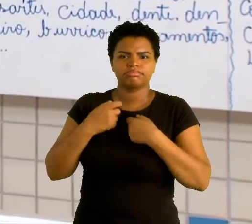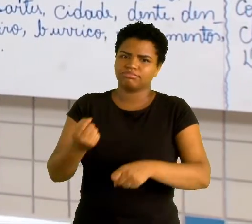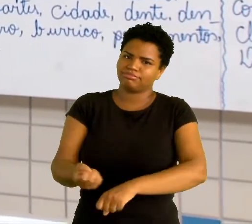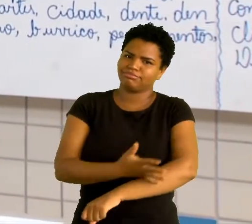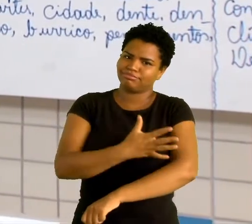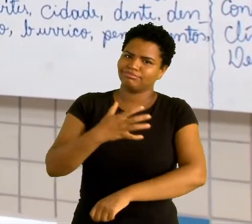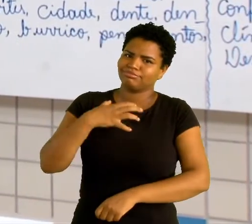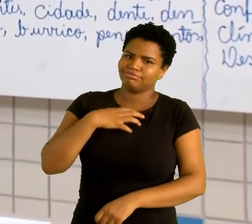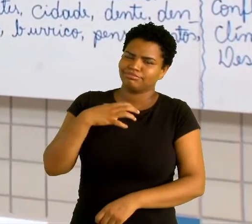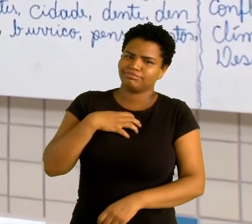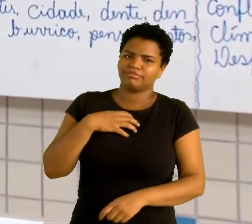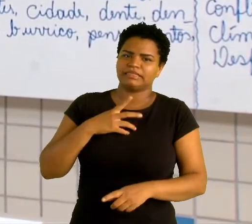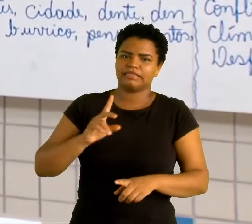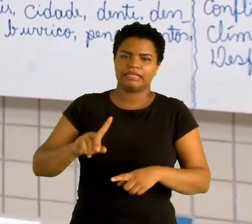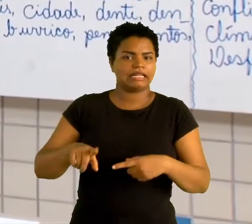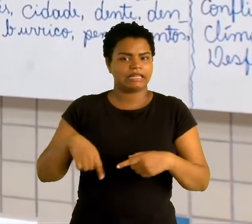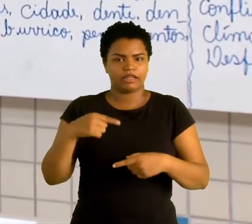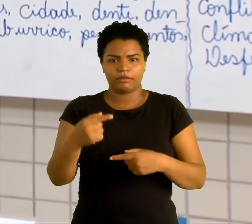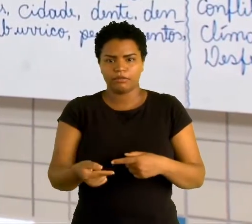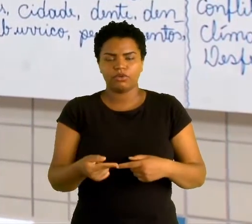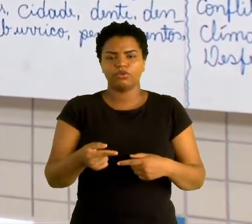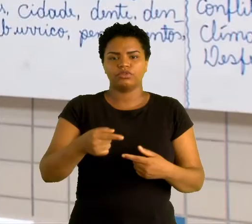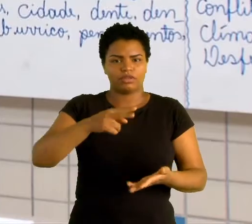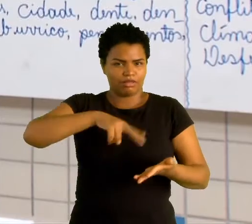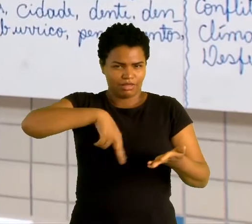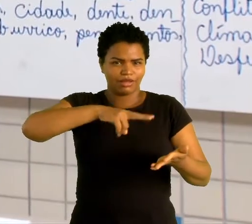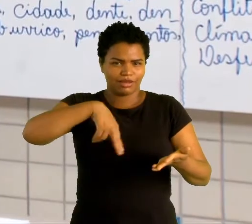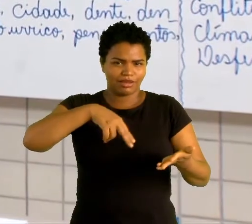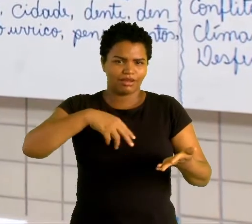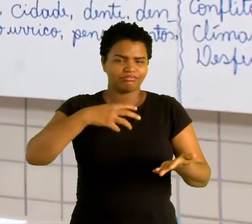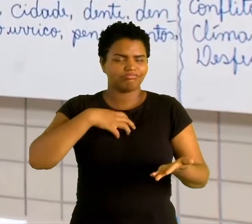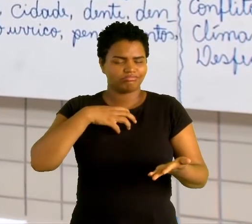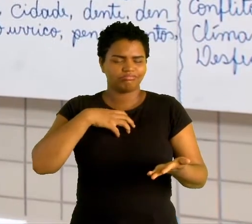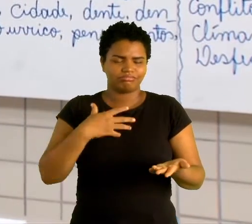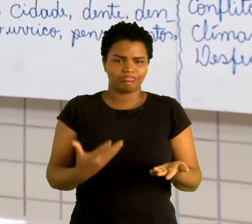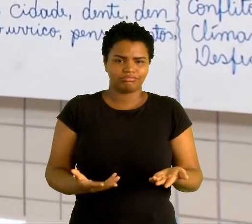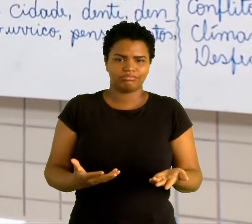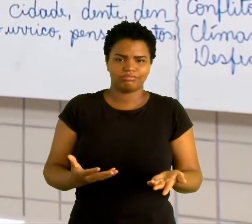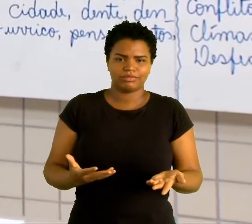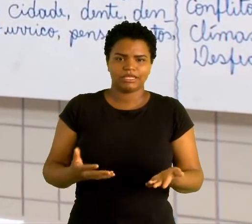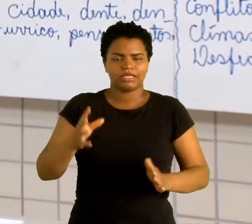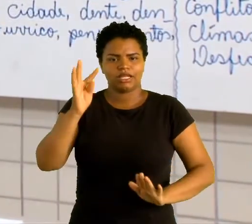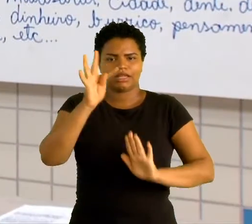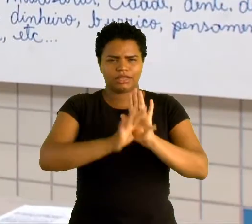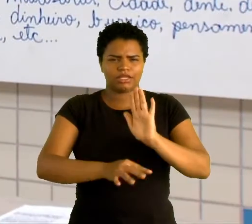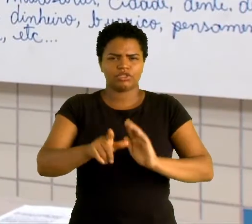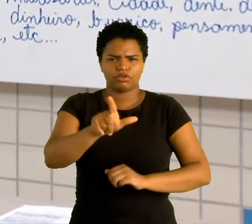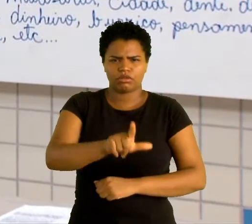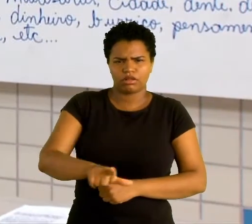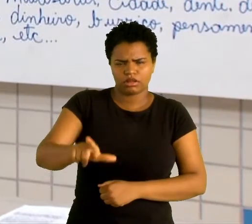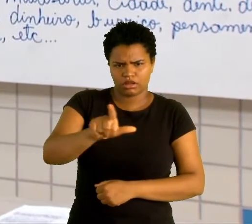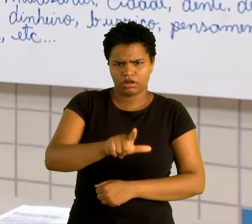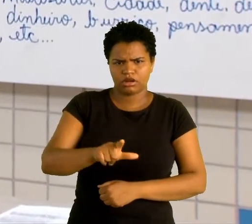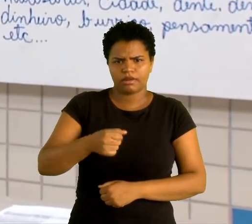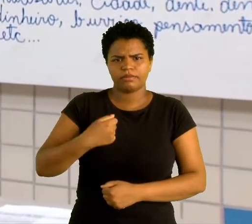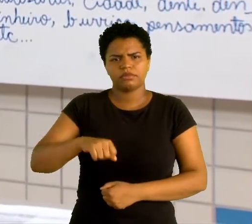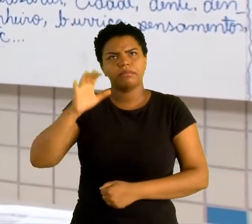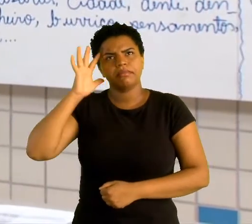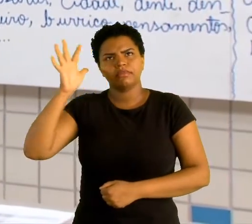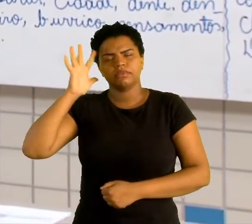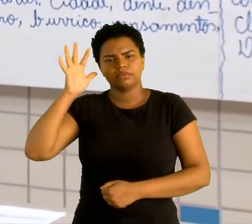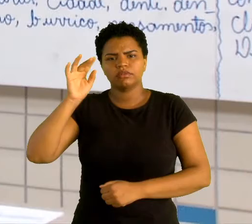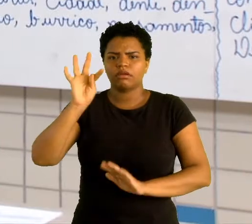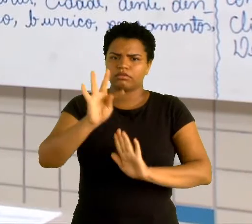sentimento, né, após efetuar a leitura. E quando a gente fala em texto literário, a gente tem que pensar que o